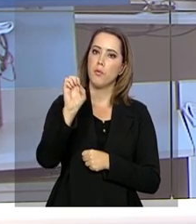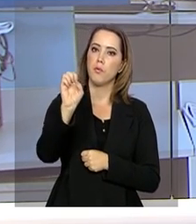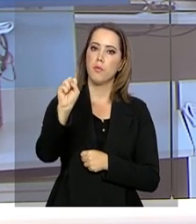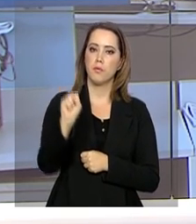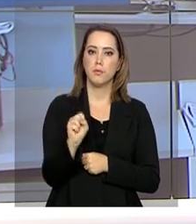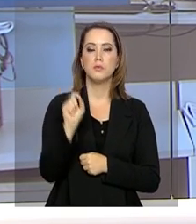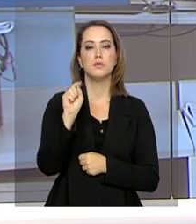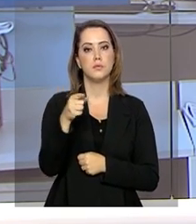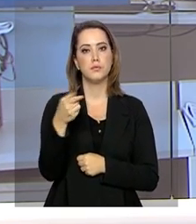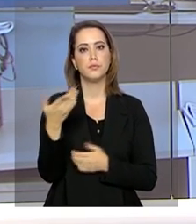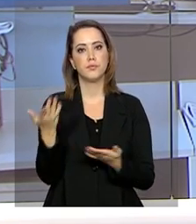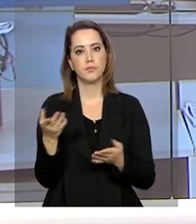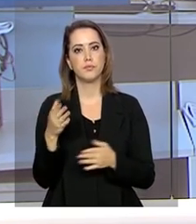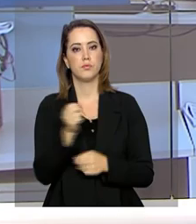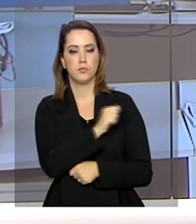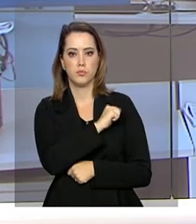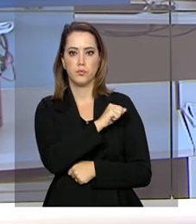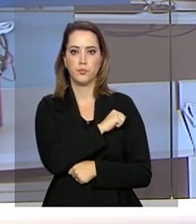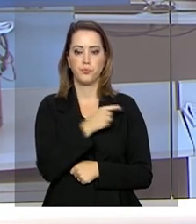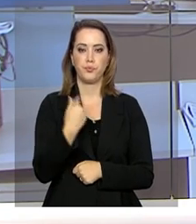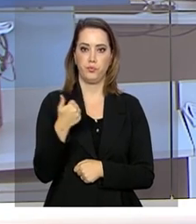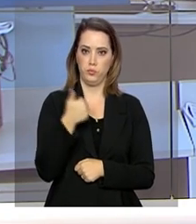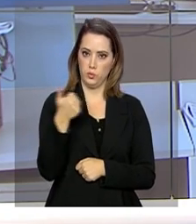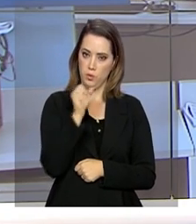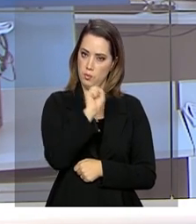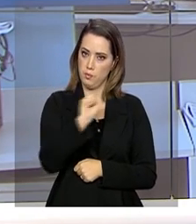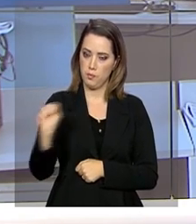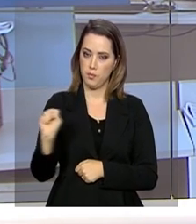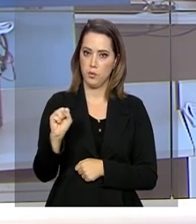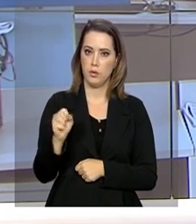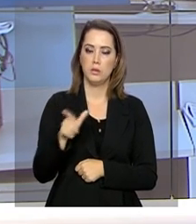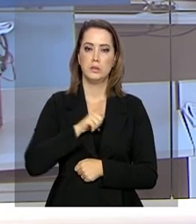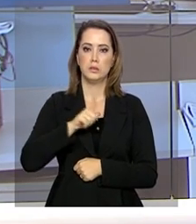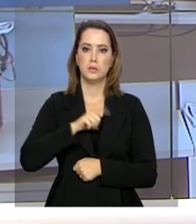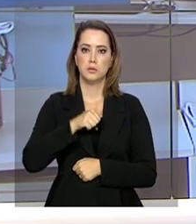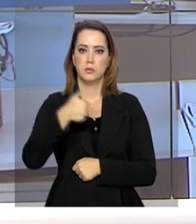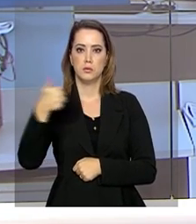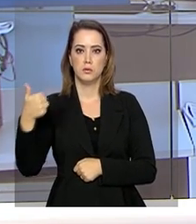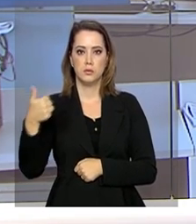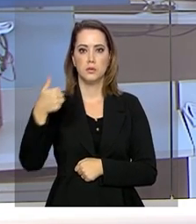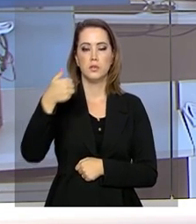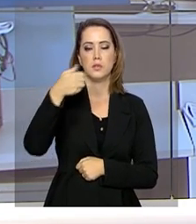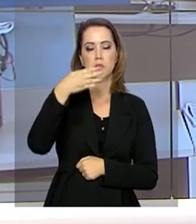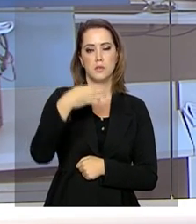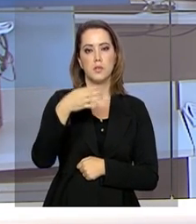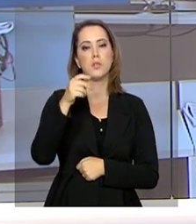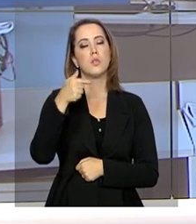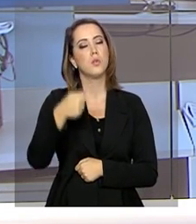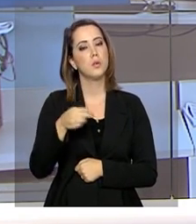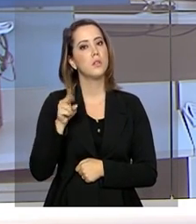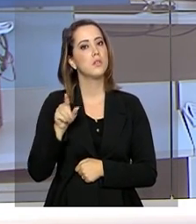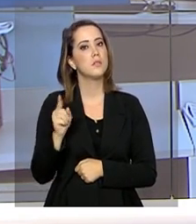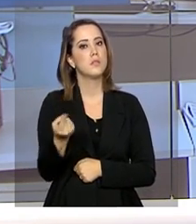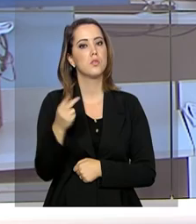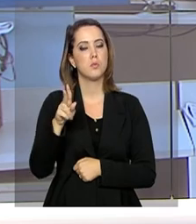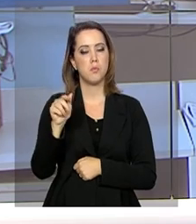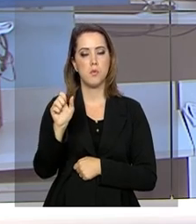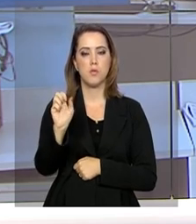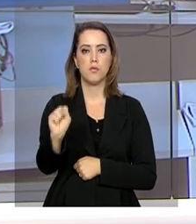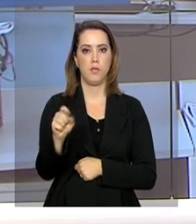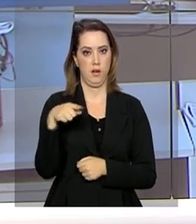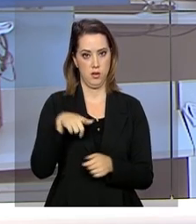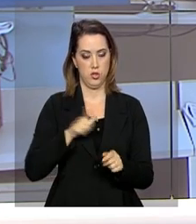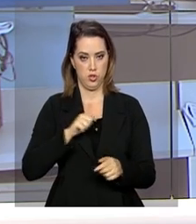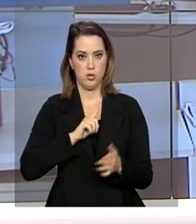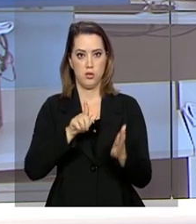de Financiamento Estudantil. No primeiro semestre, foram 147 mil vagas. O edital para essas novas